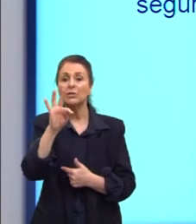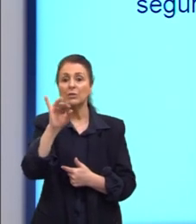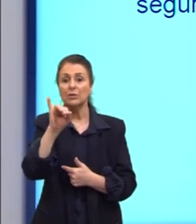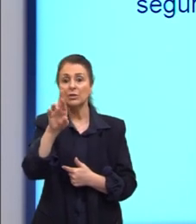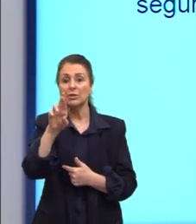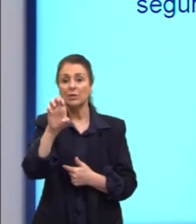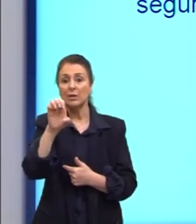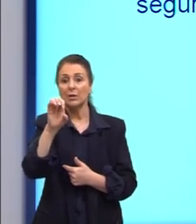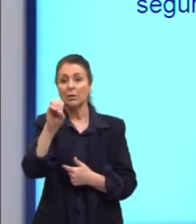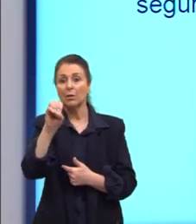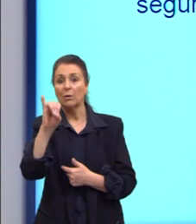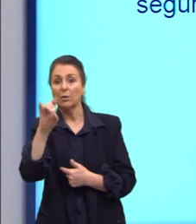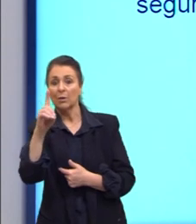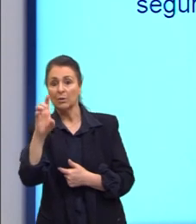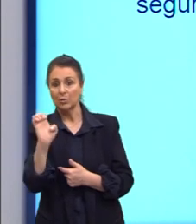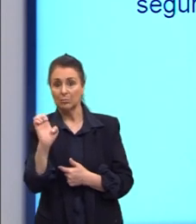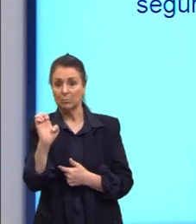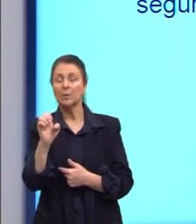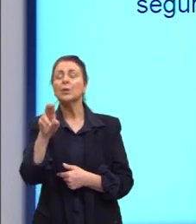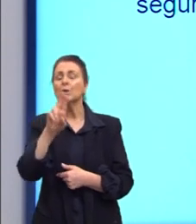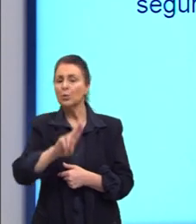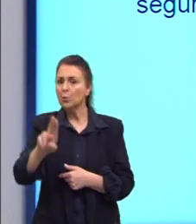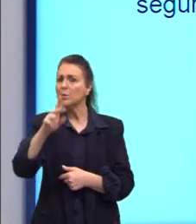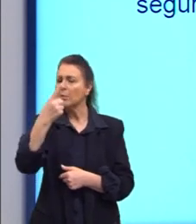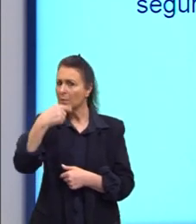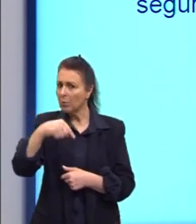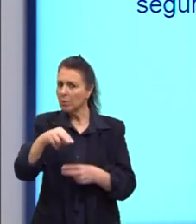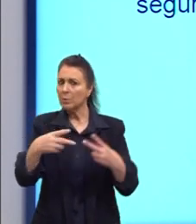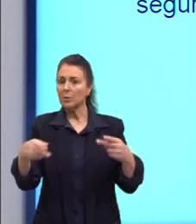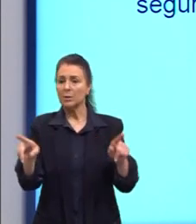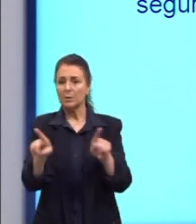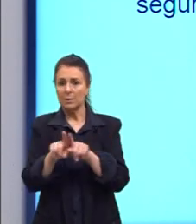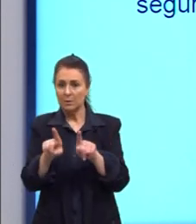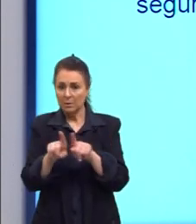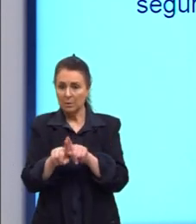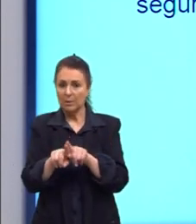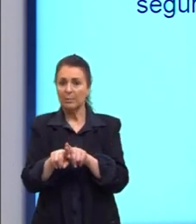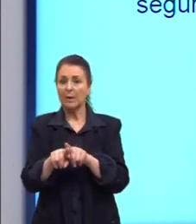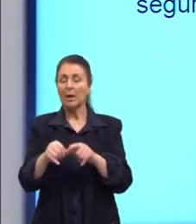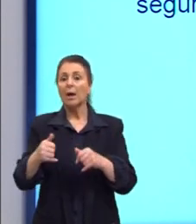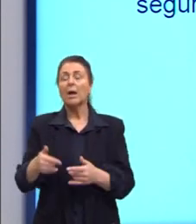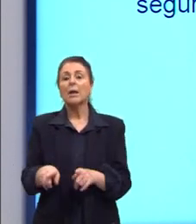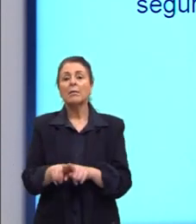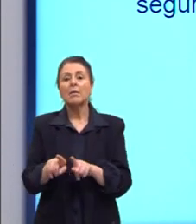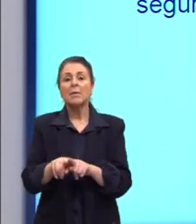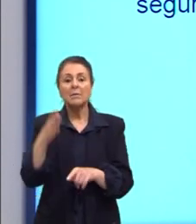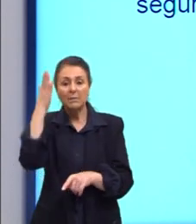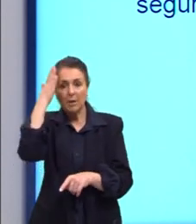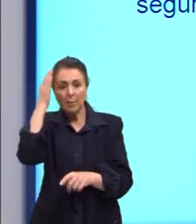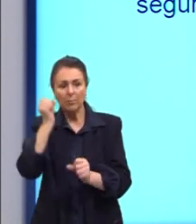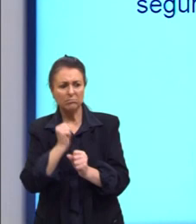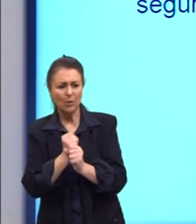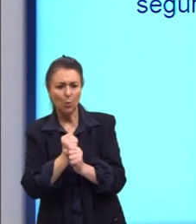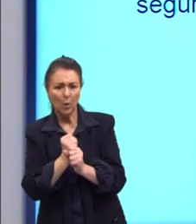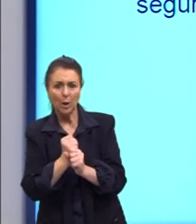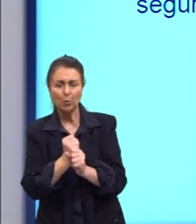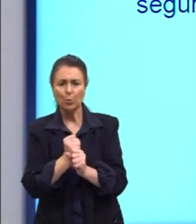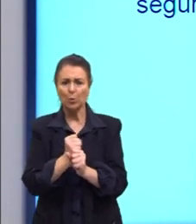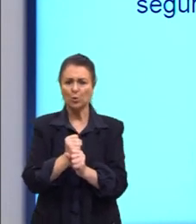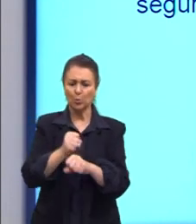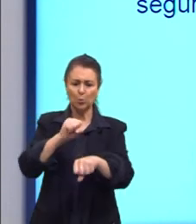radiação também tem Outras aplicações como a determinação da idade de um fóssil de um